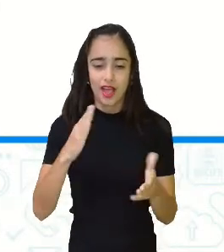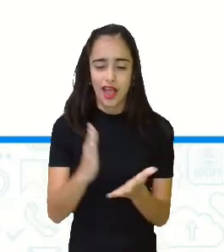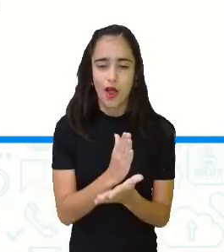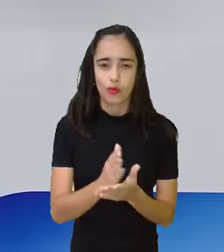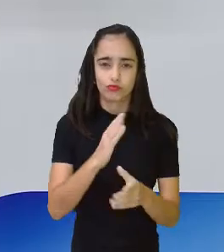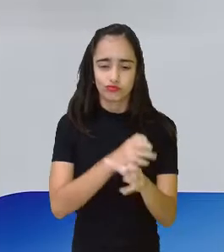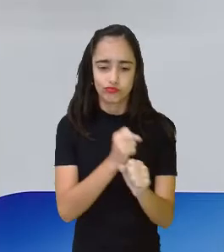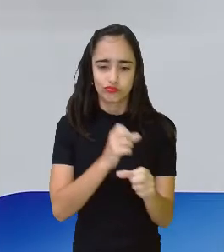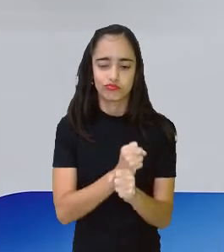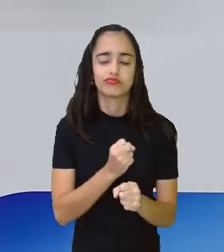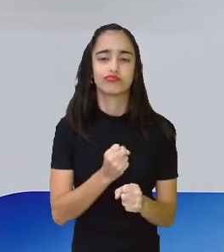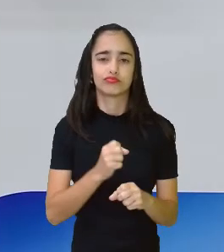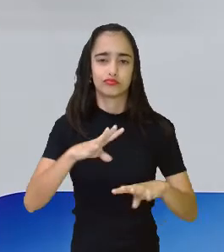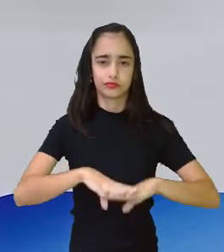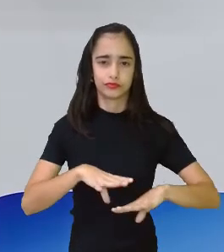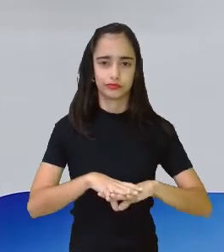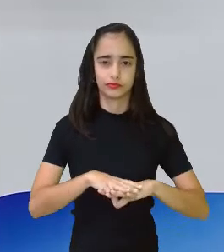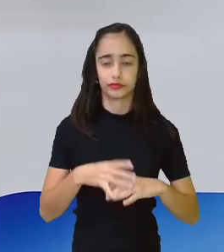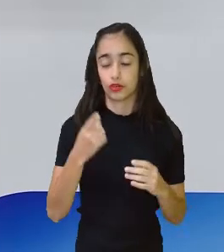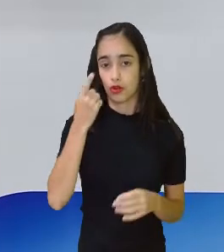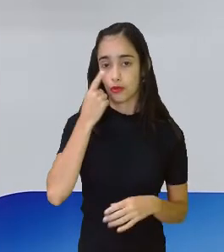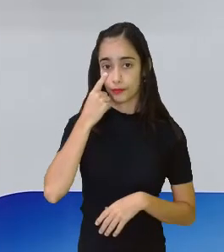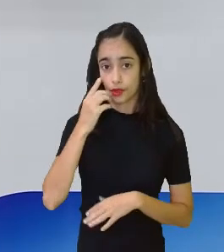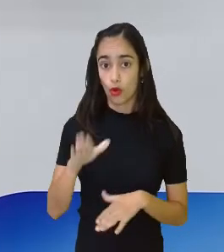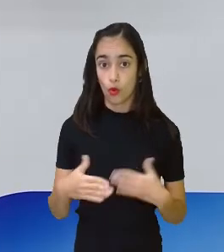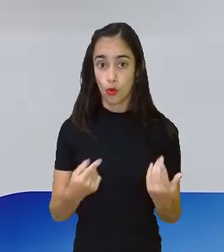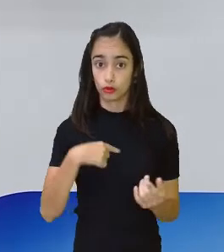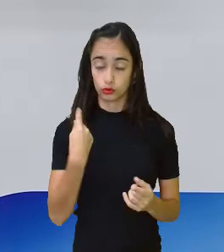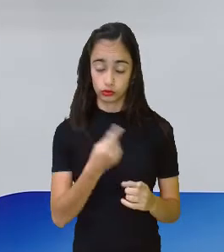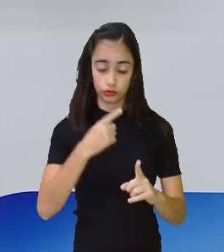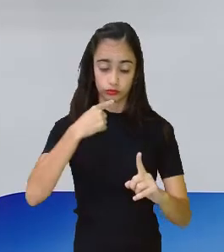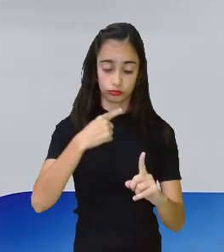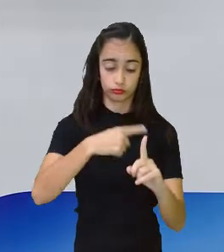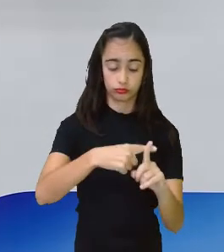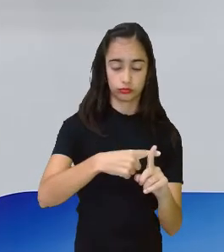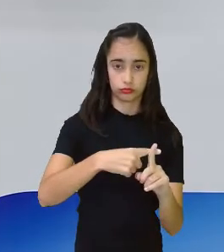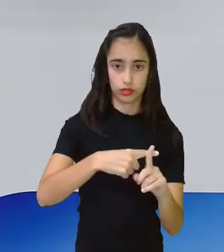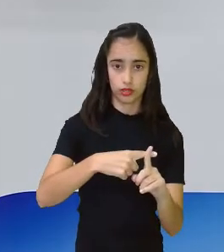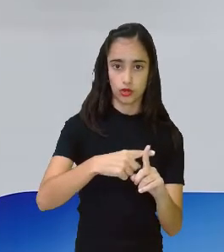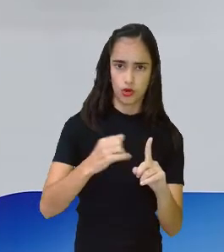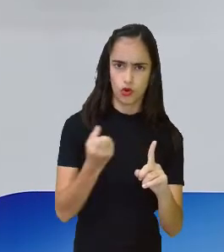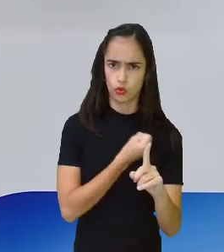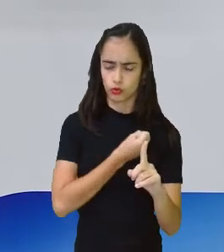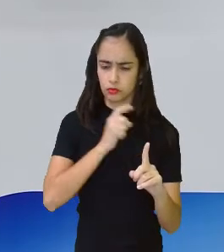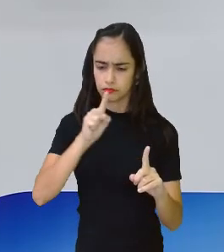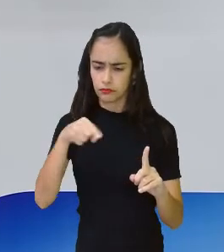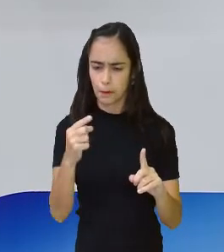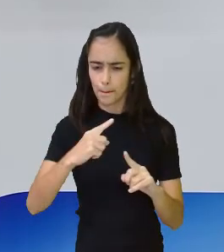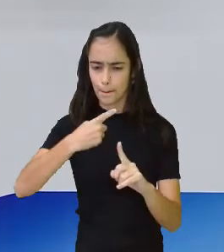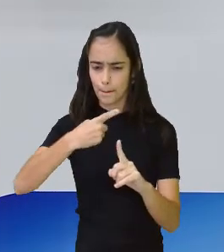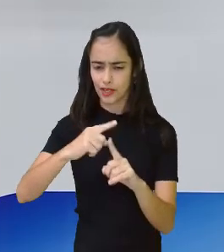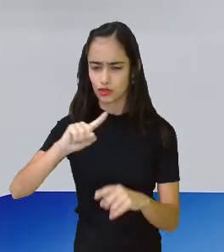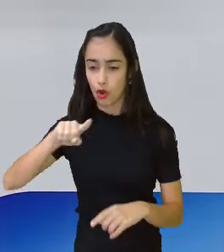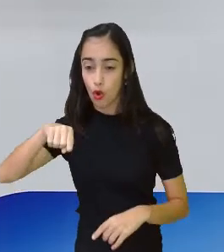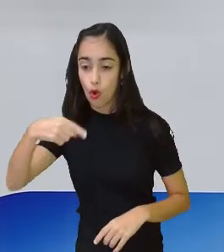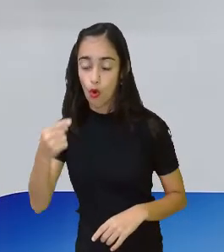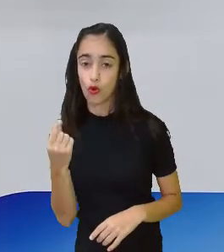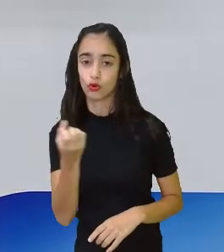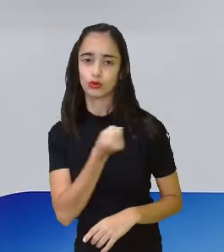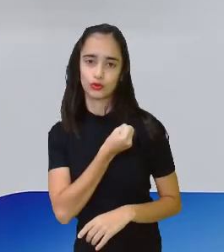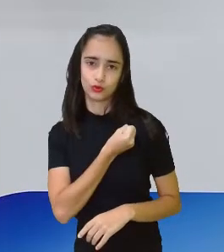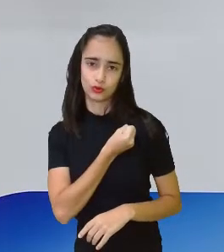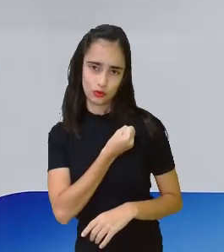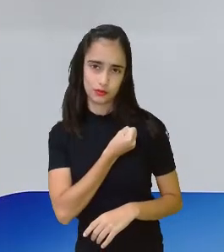a adição. Quando adicionamos um número decimal ao outro número decimal, devemos lembrar que deve